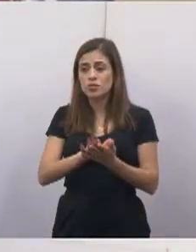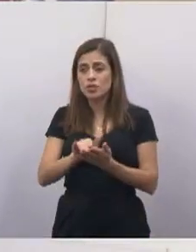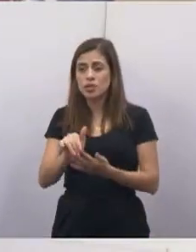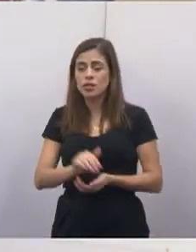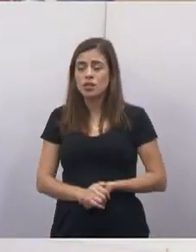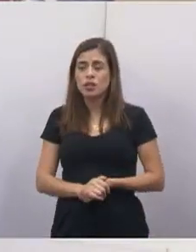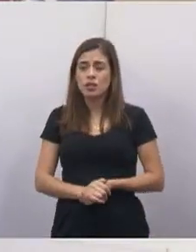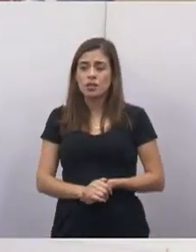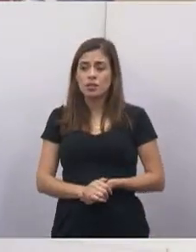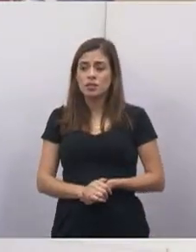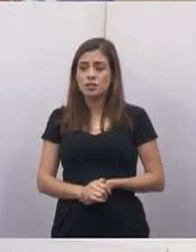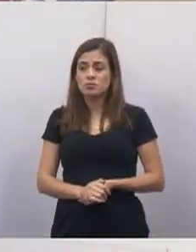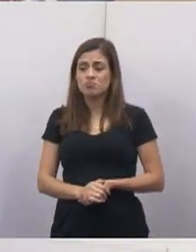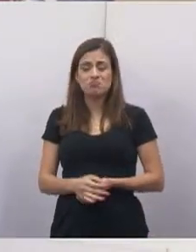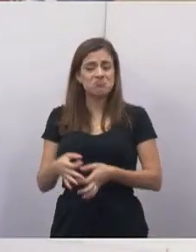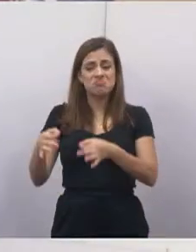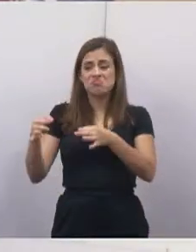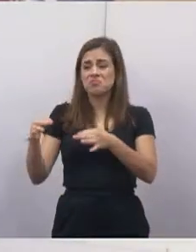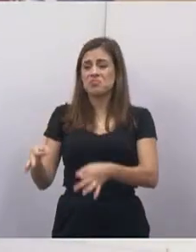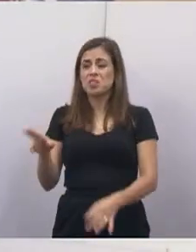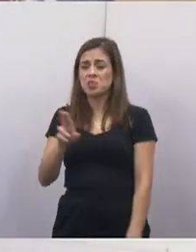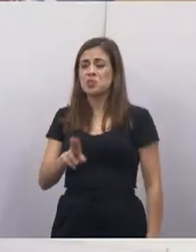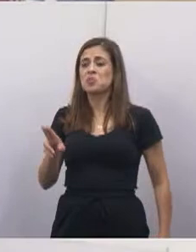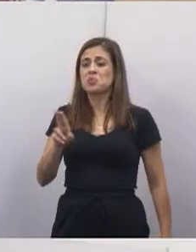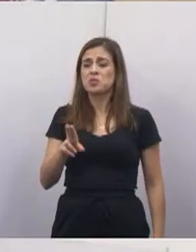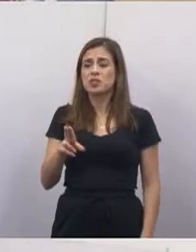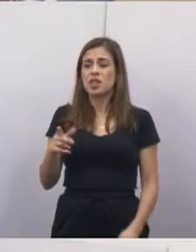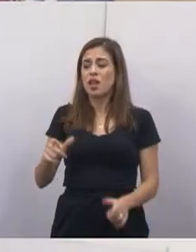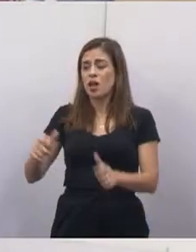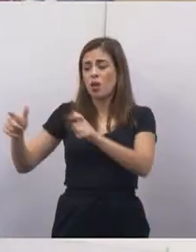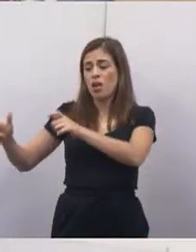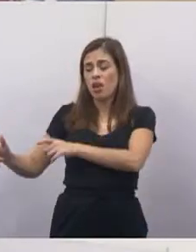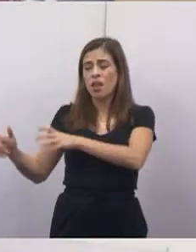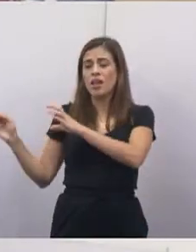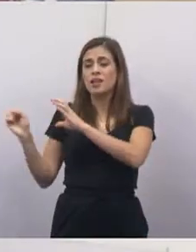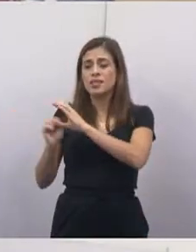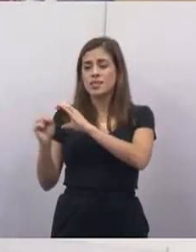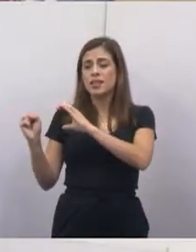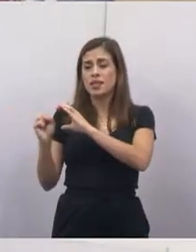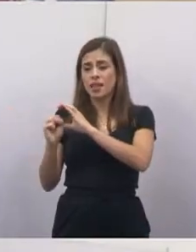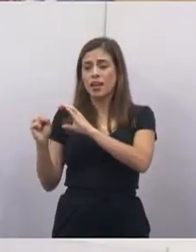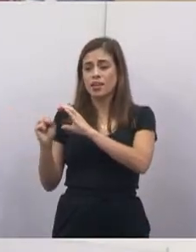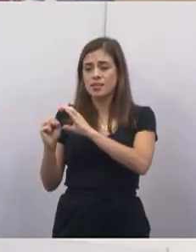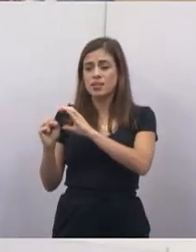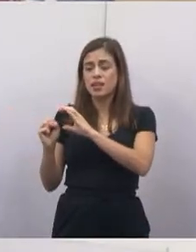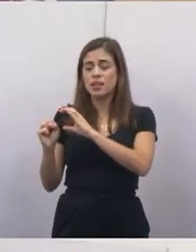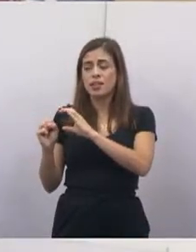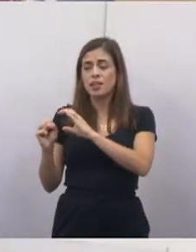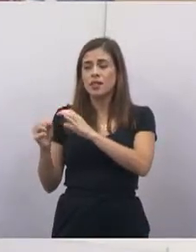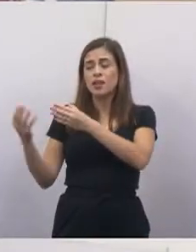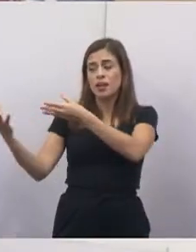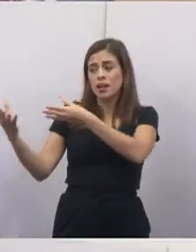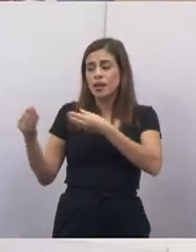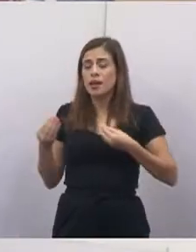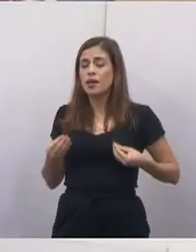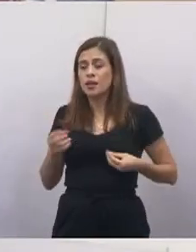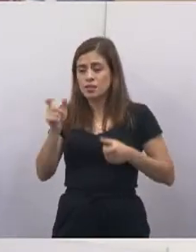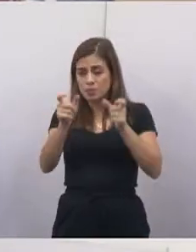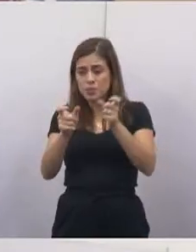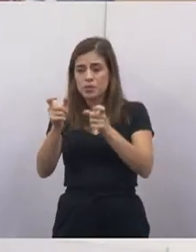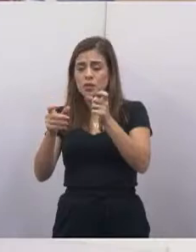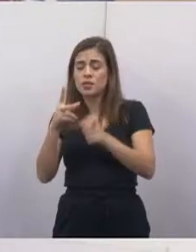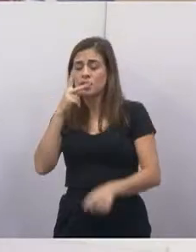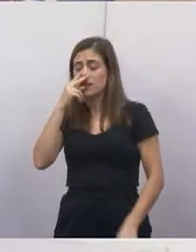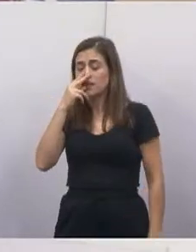lógica continuar usando aquele espaço ali ao lado da Santa Casa para receber os casos de Covid. Então, por isso, foi necessário